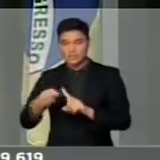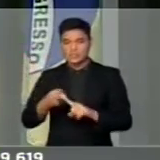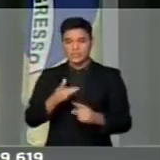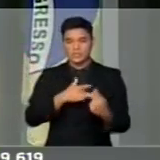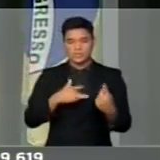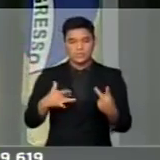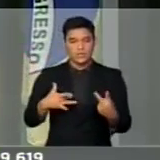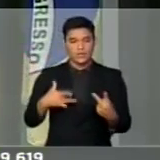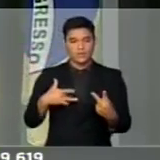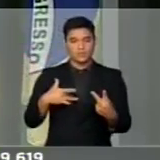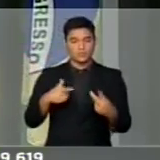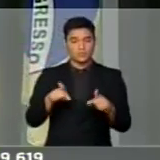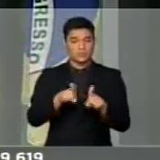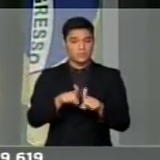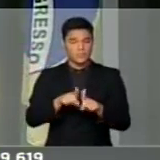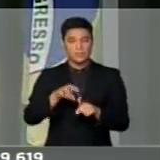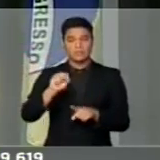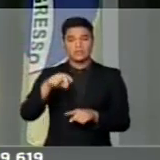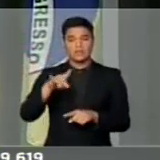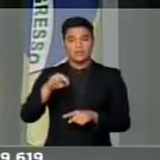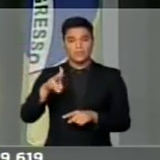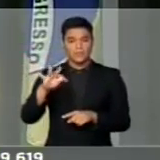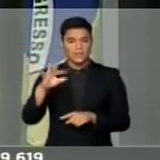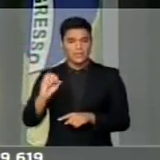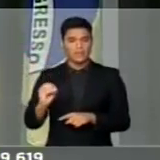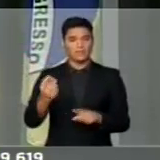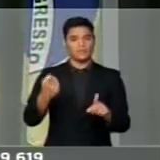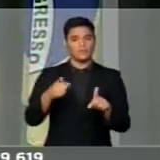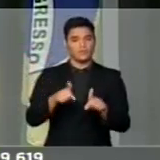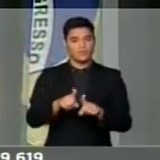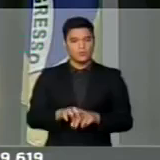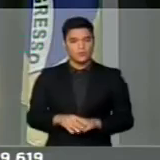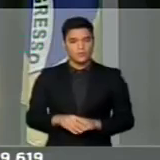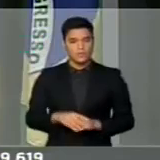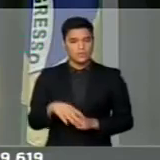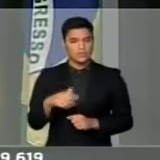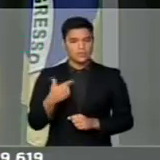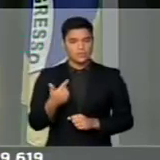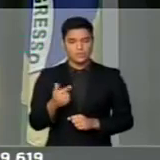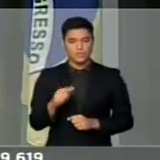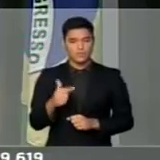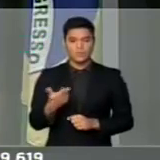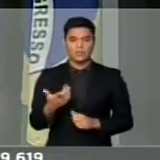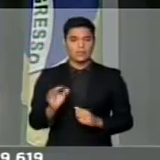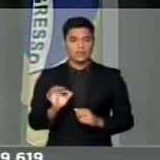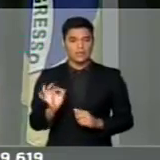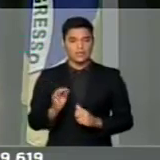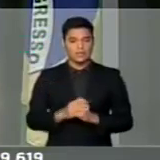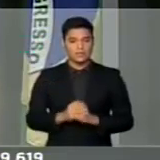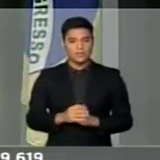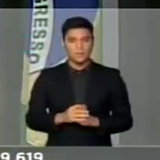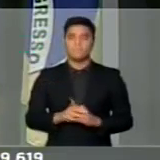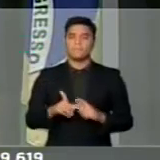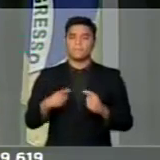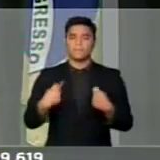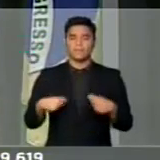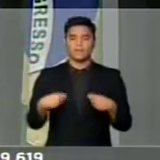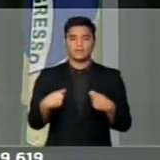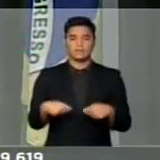saúde, para o saneamento, na campanha da fraternidade, seu presidente Eduardo Cunha. É